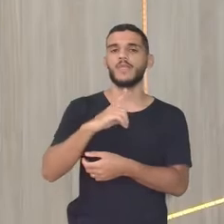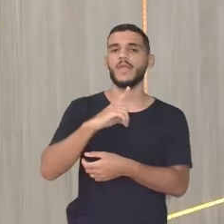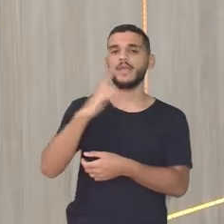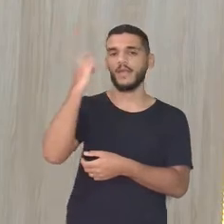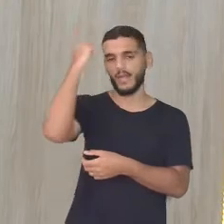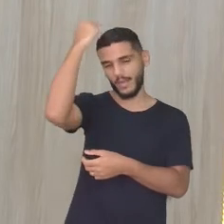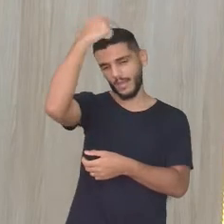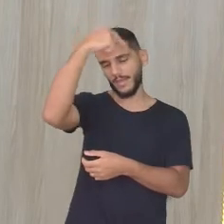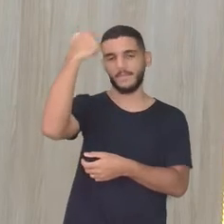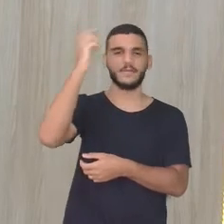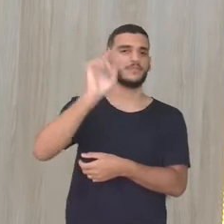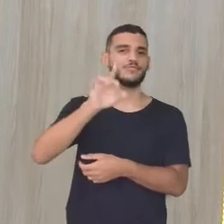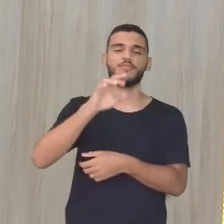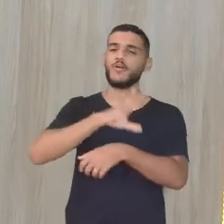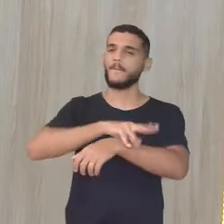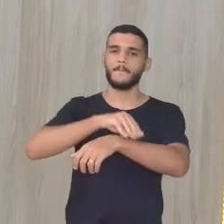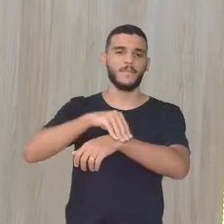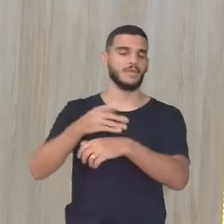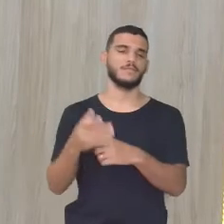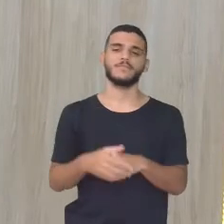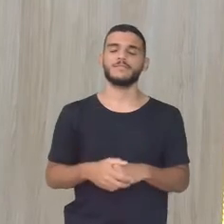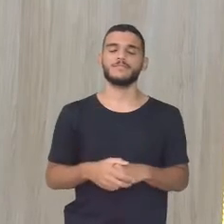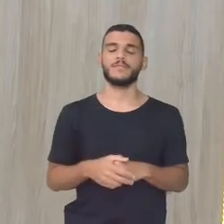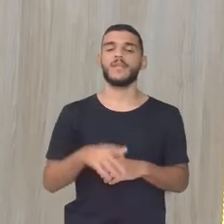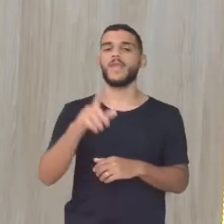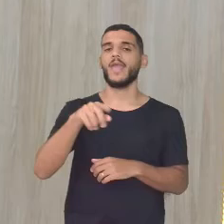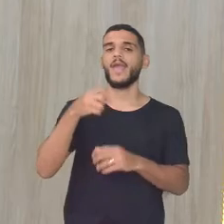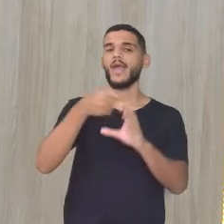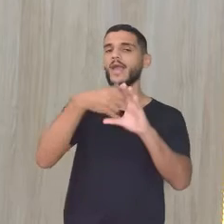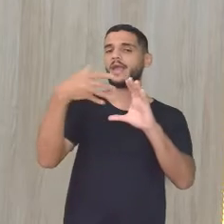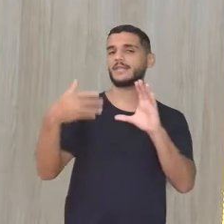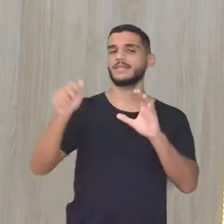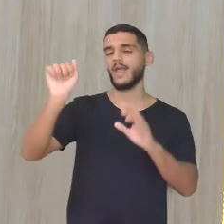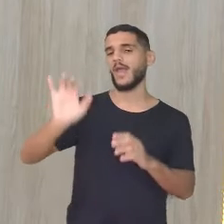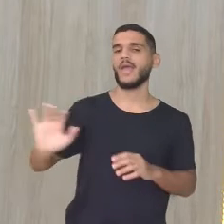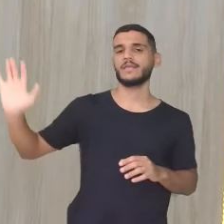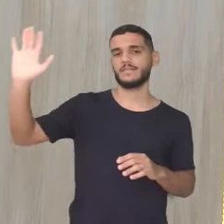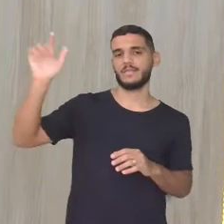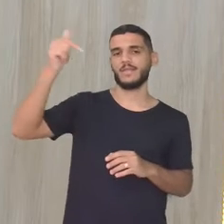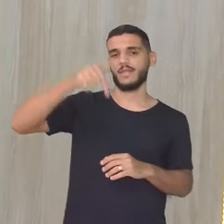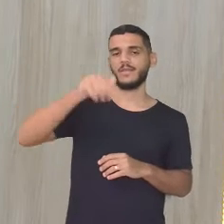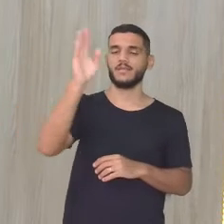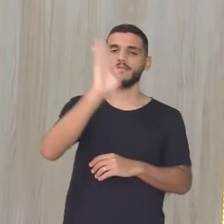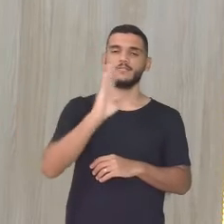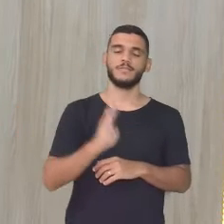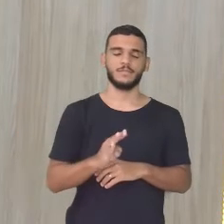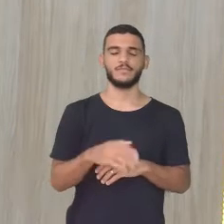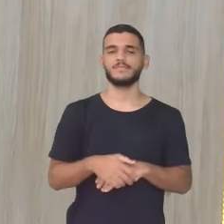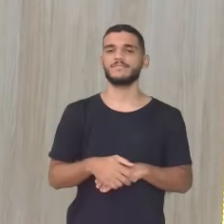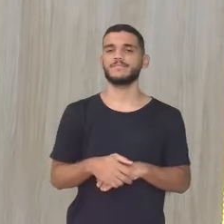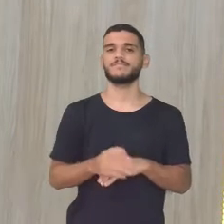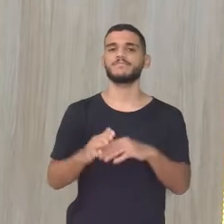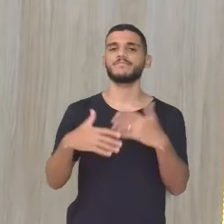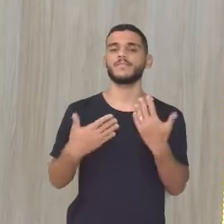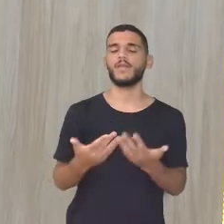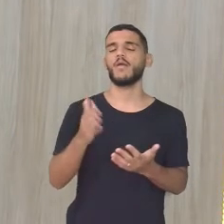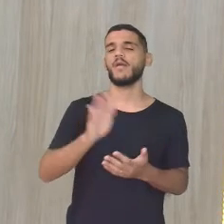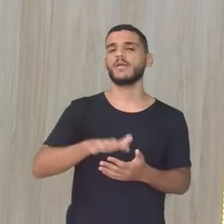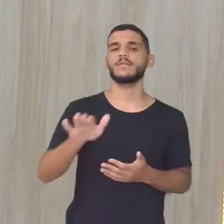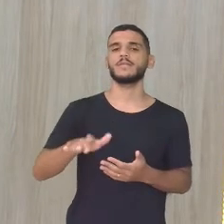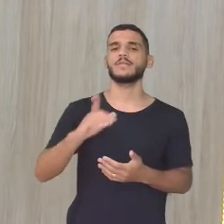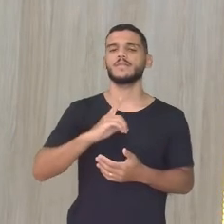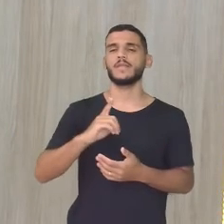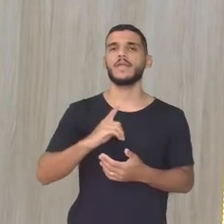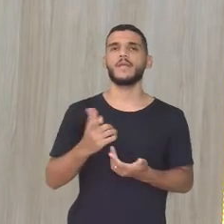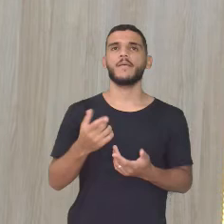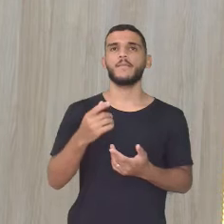Né? Isso é uma característica asiática. Então, o que quer dizer? Por exemplo, uma criança que tem